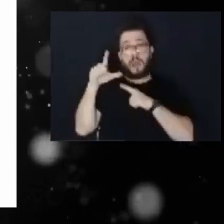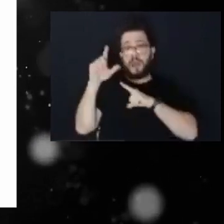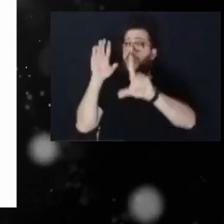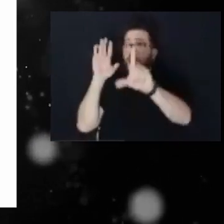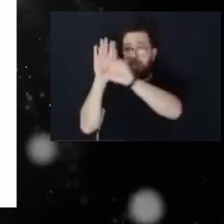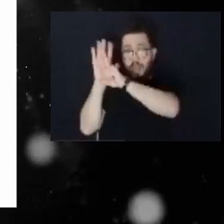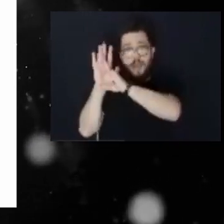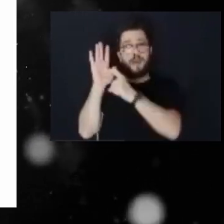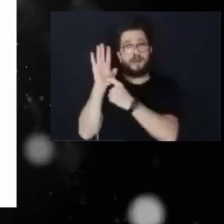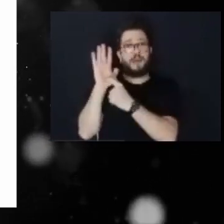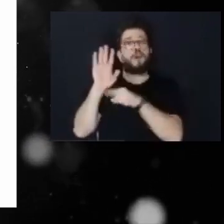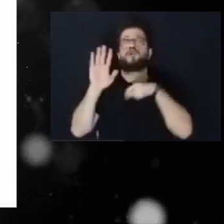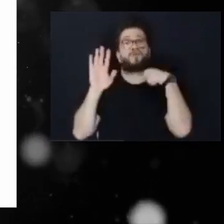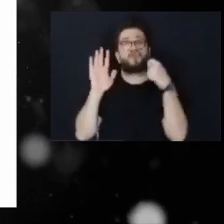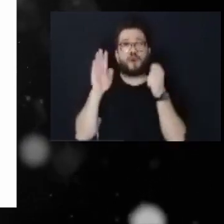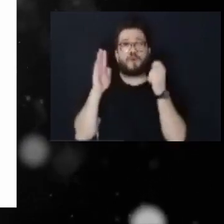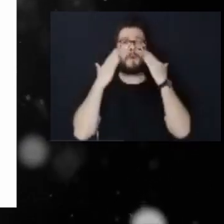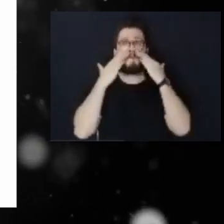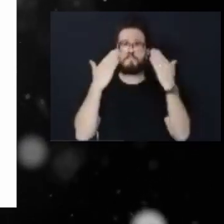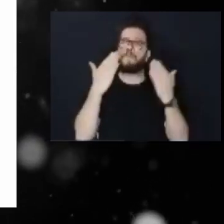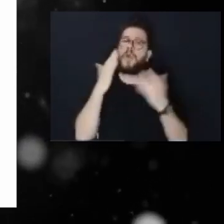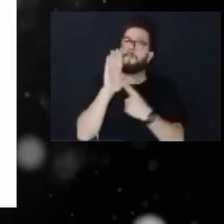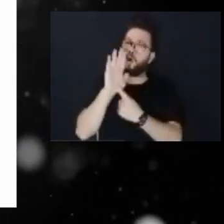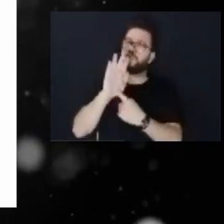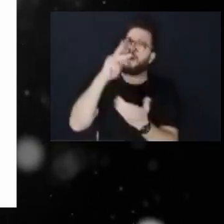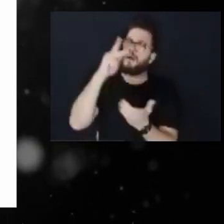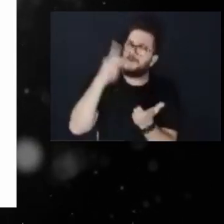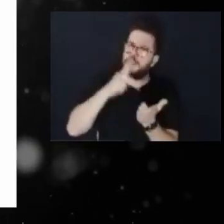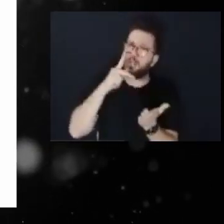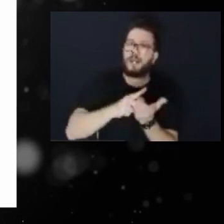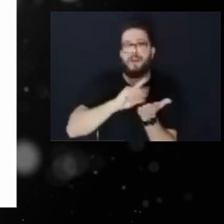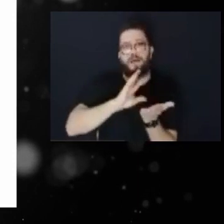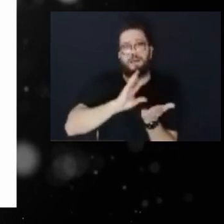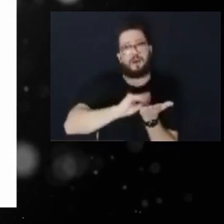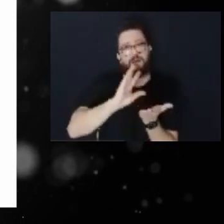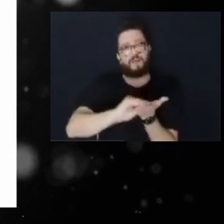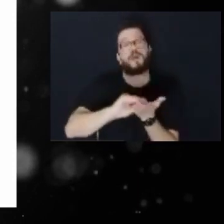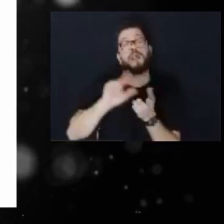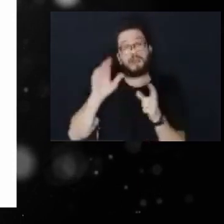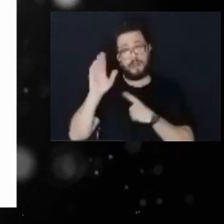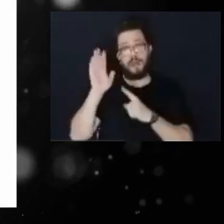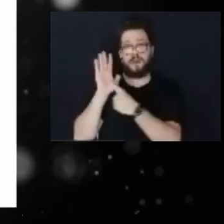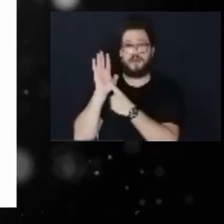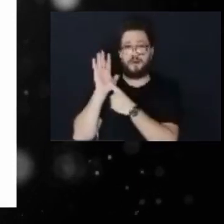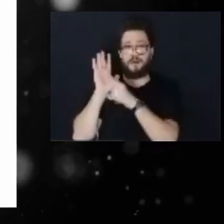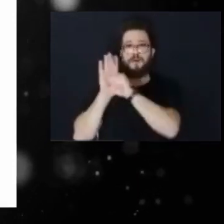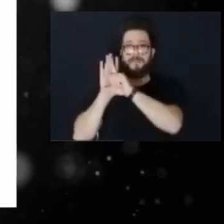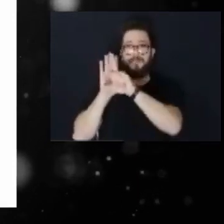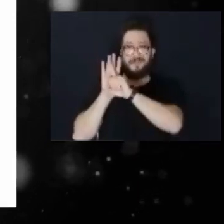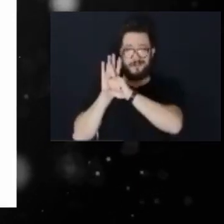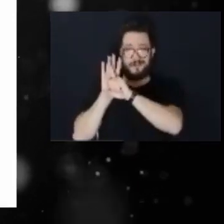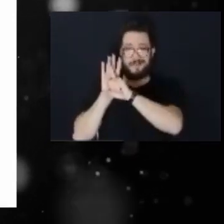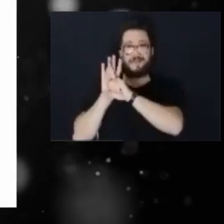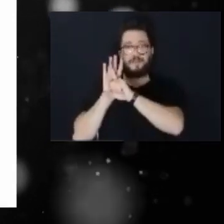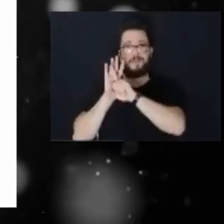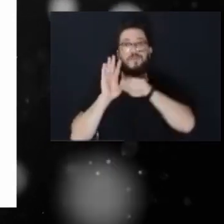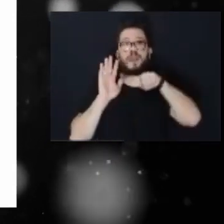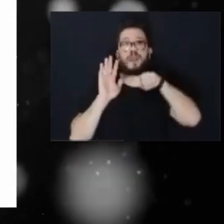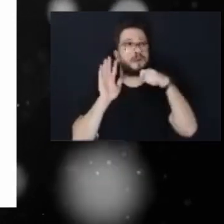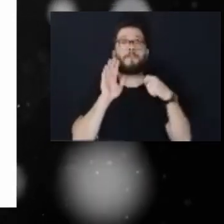dados está aí para que esses dados de fato sejam disponibilizados por data, data de